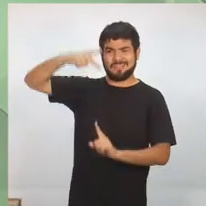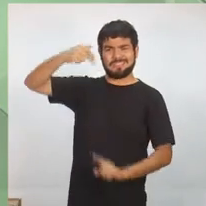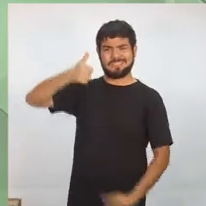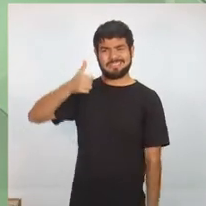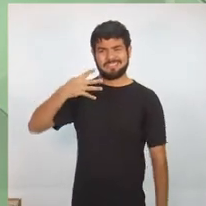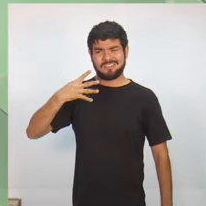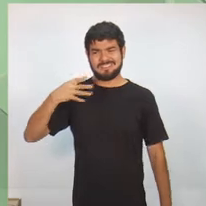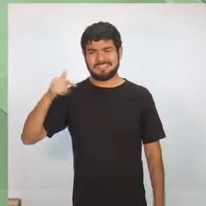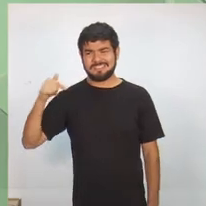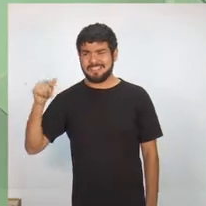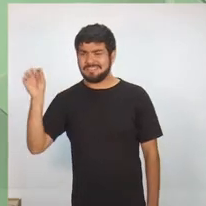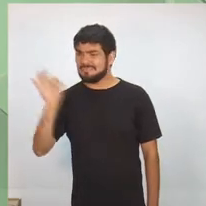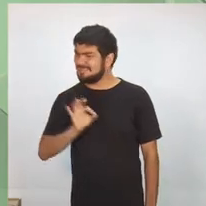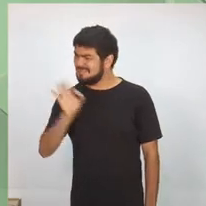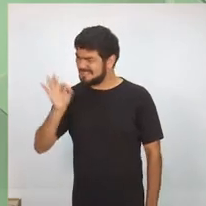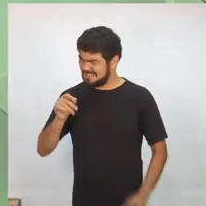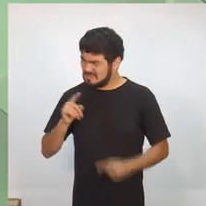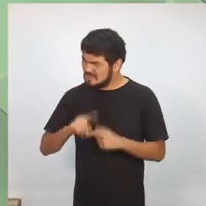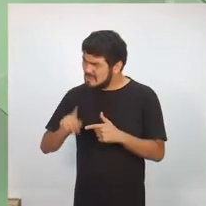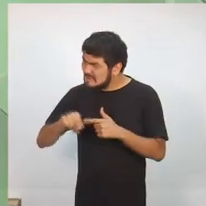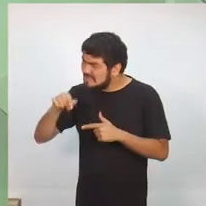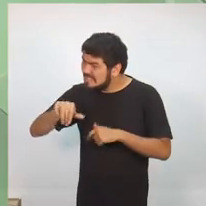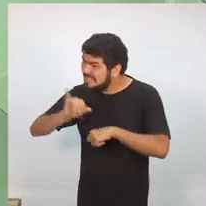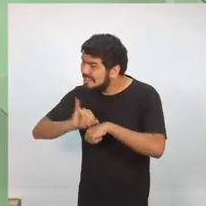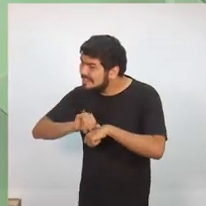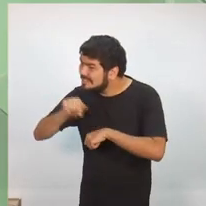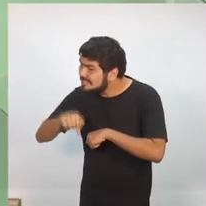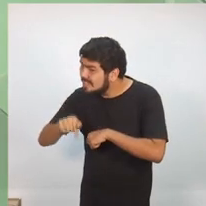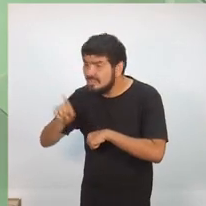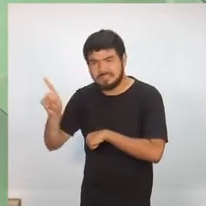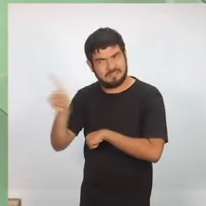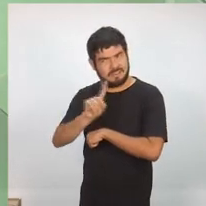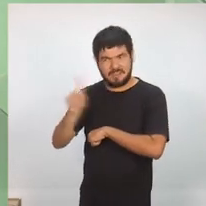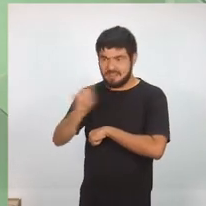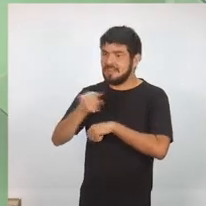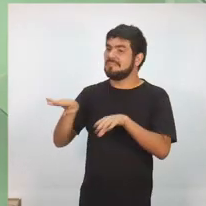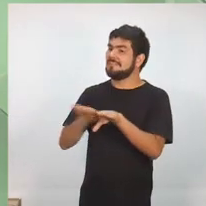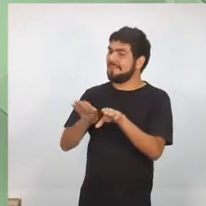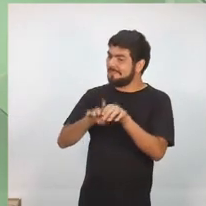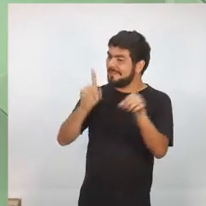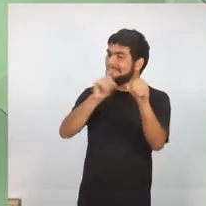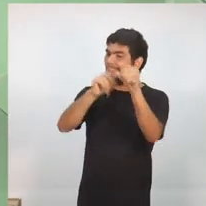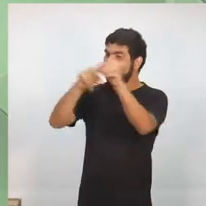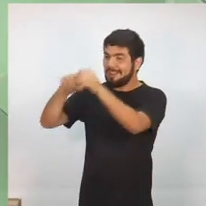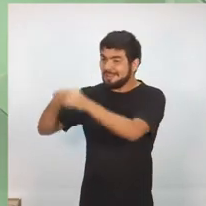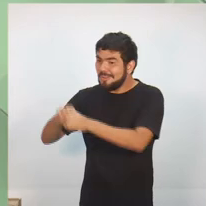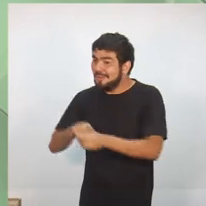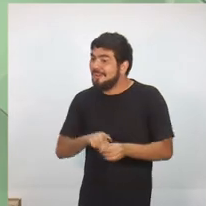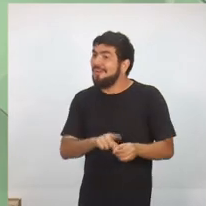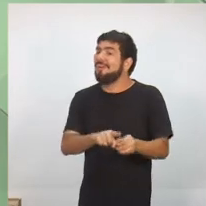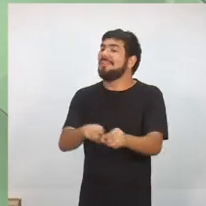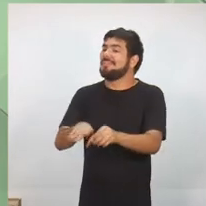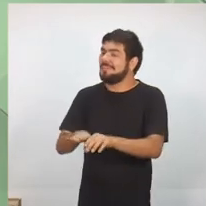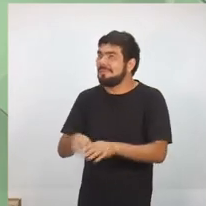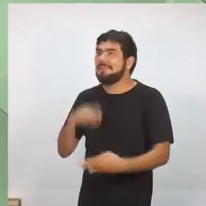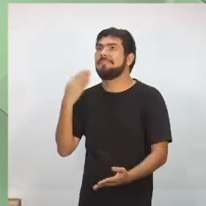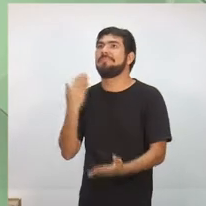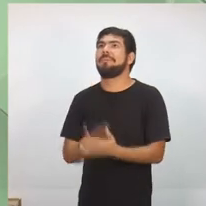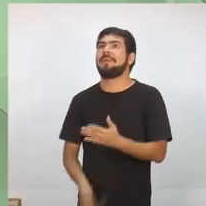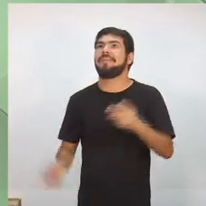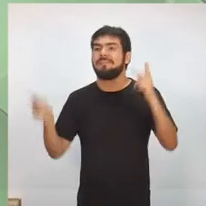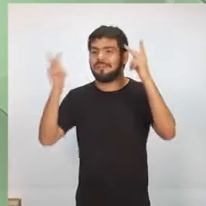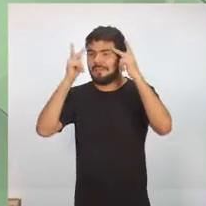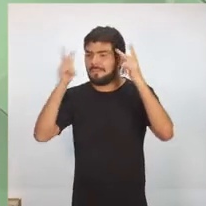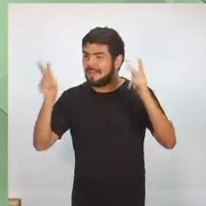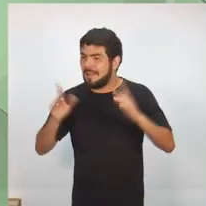147%. O problema não é só aqui na capital, não. Quem está no interior também perdeu o sossego, também perdeu a paz. Hoje